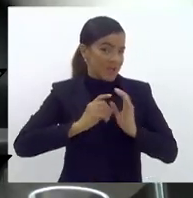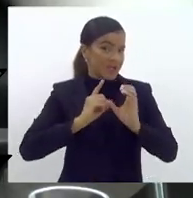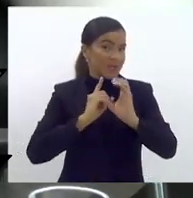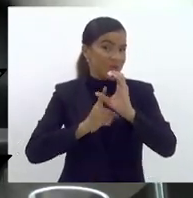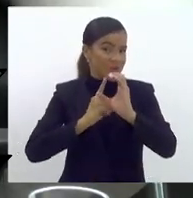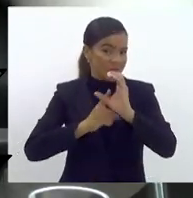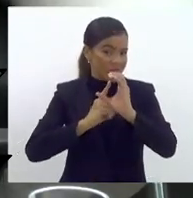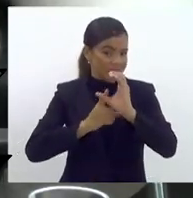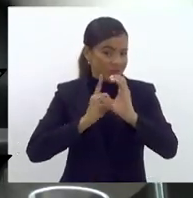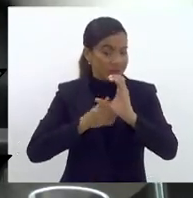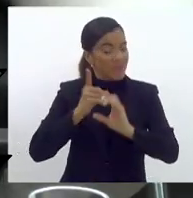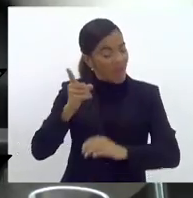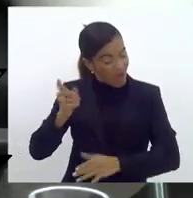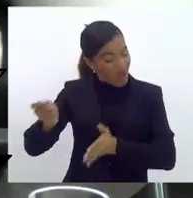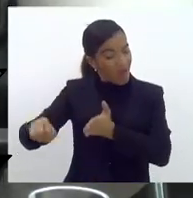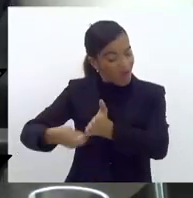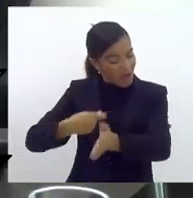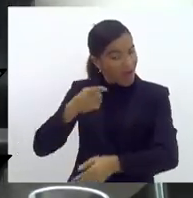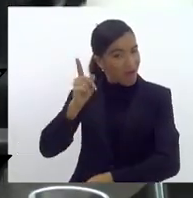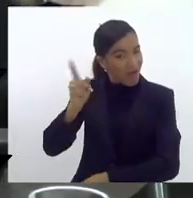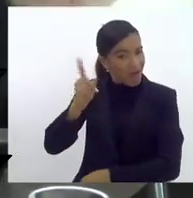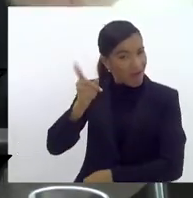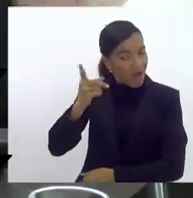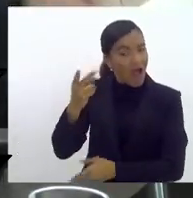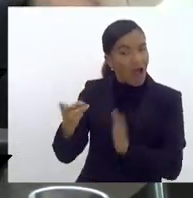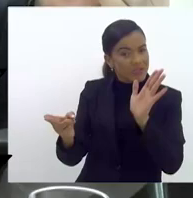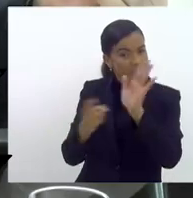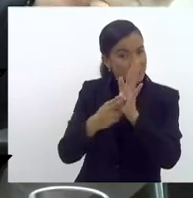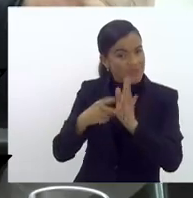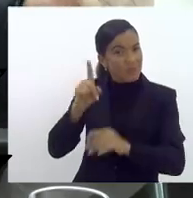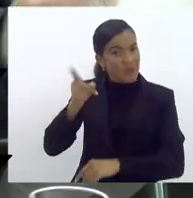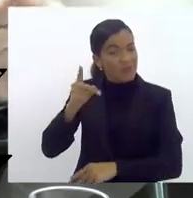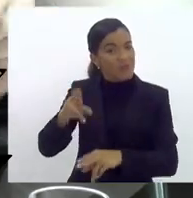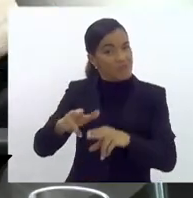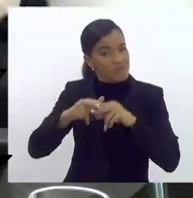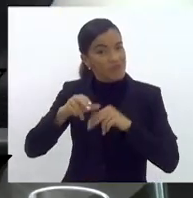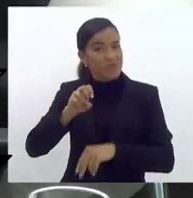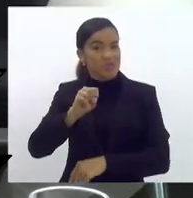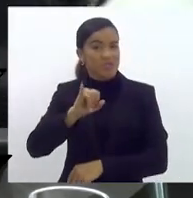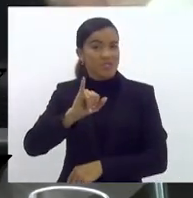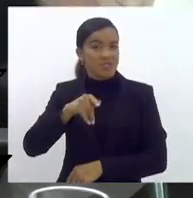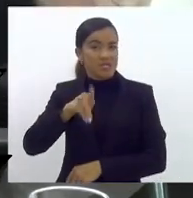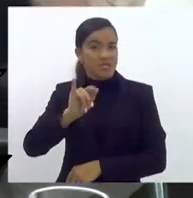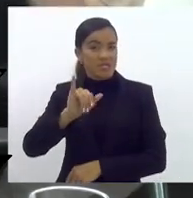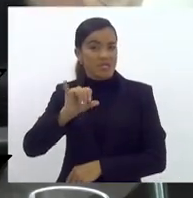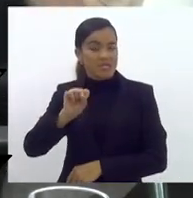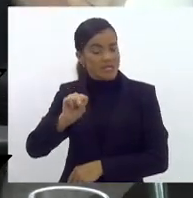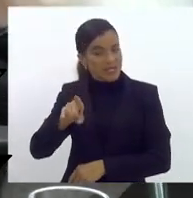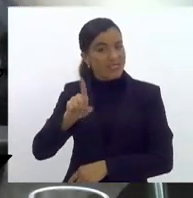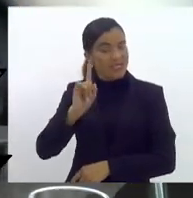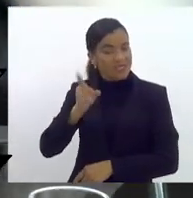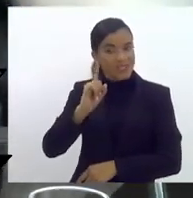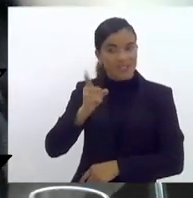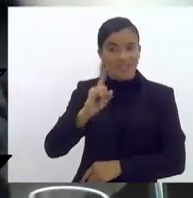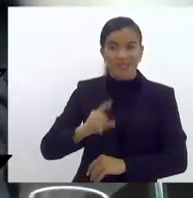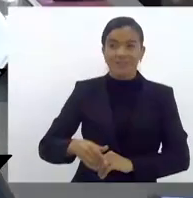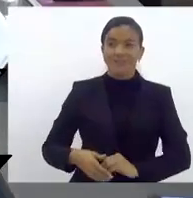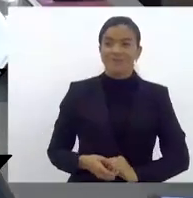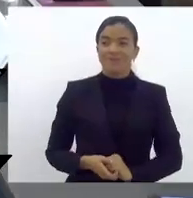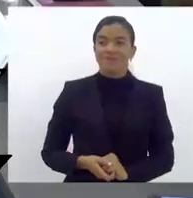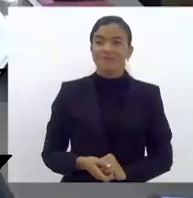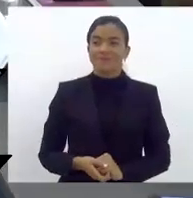é preciso assinalar isso daí admiração que tinha um civis por esta fase de Carlos Lacerda